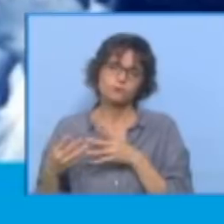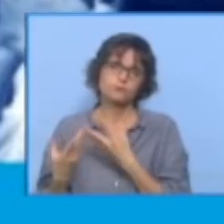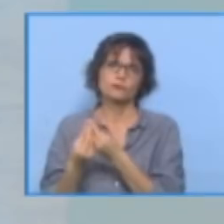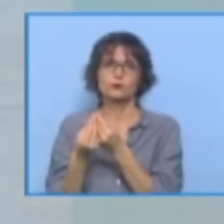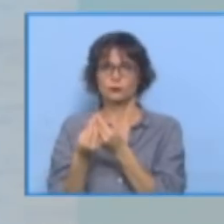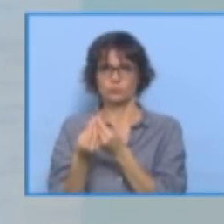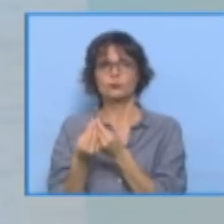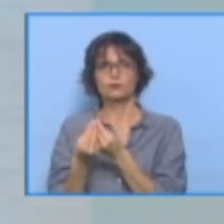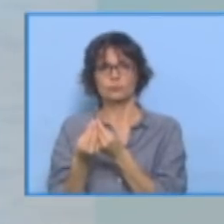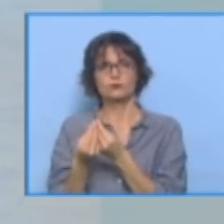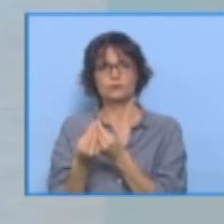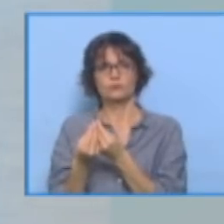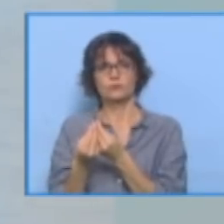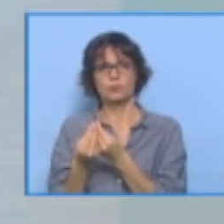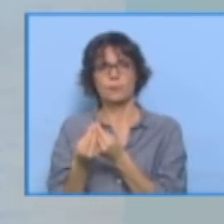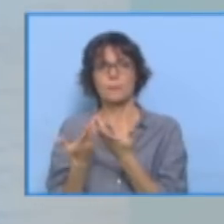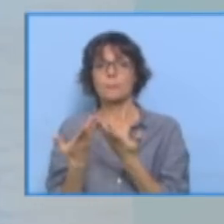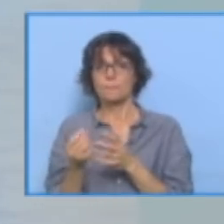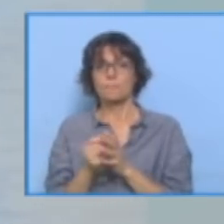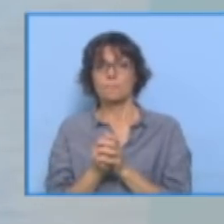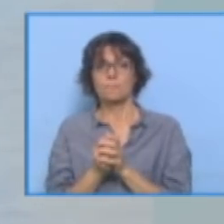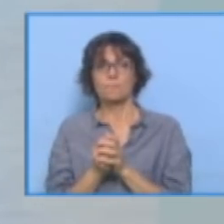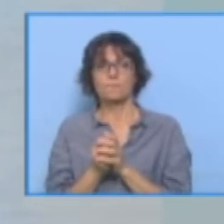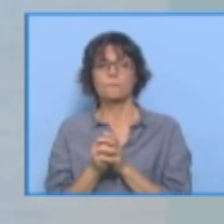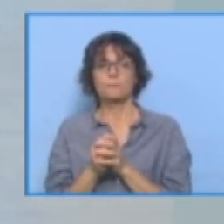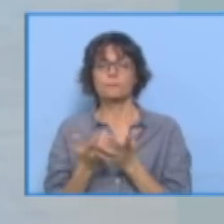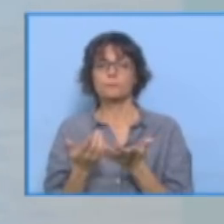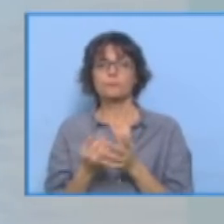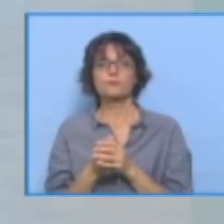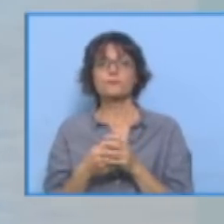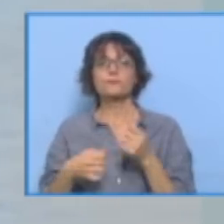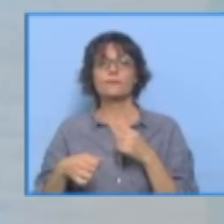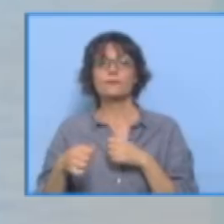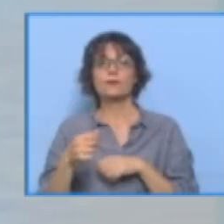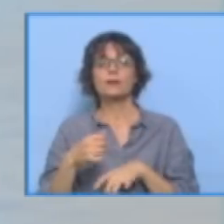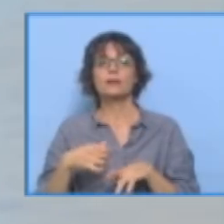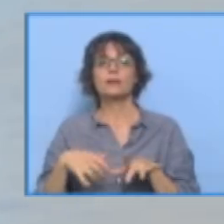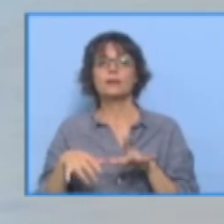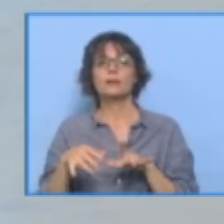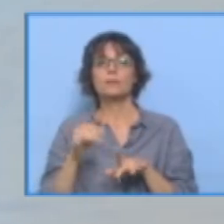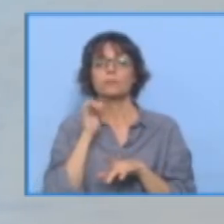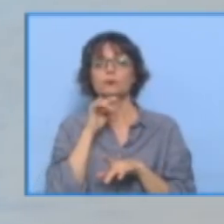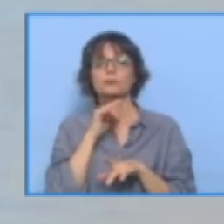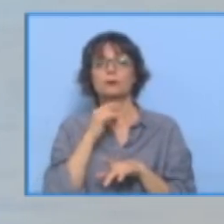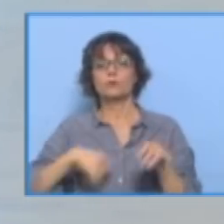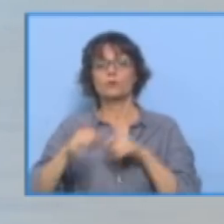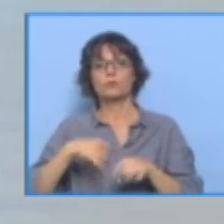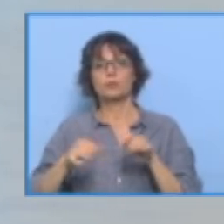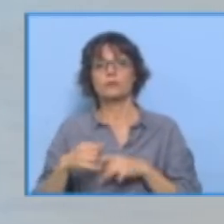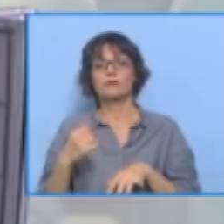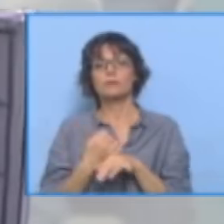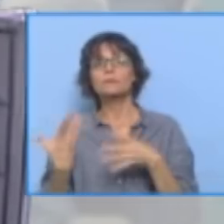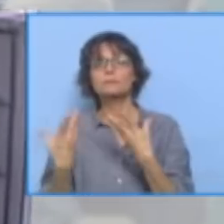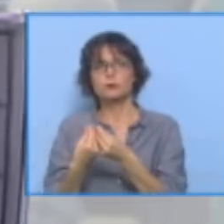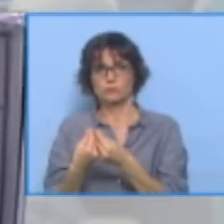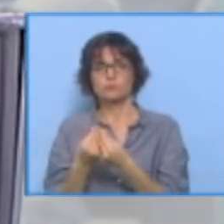Como palavra que está presente em muitos setores, não é? do movimento. Exatamente. Precisamente aquilo que elas descobriram foi que elas descobriram, e